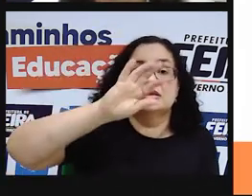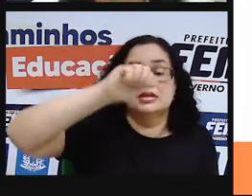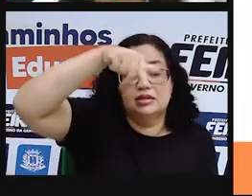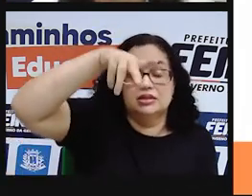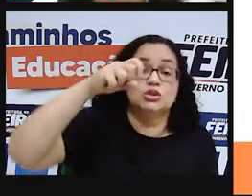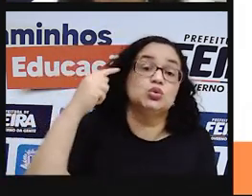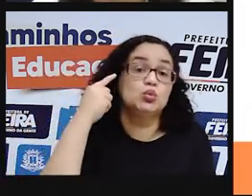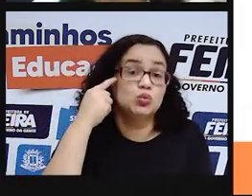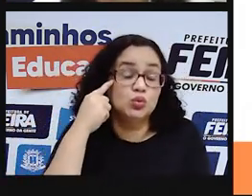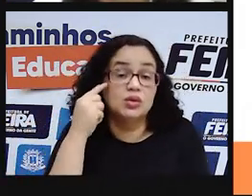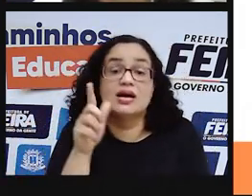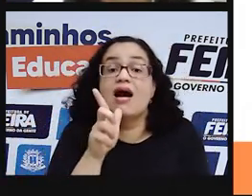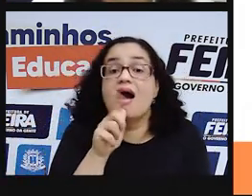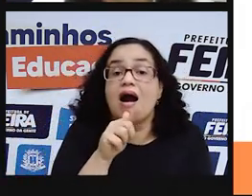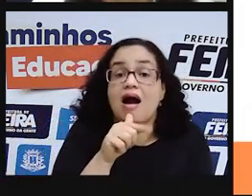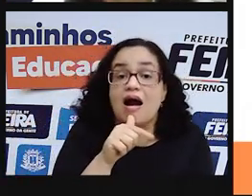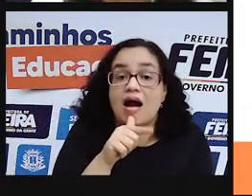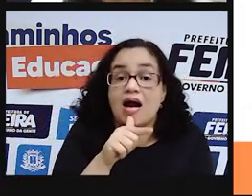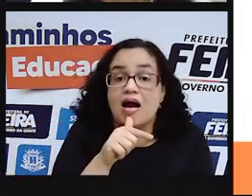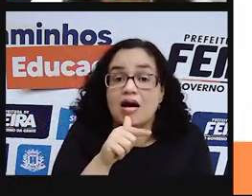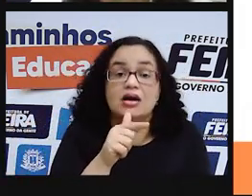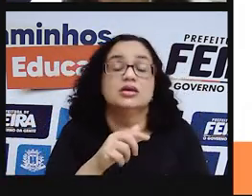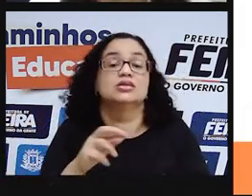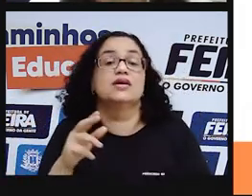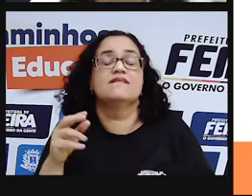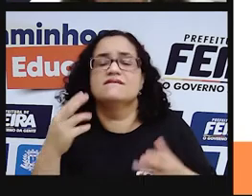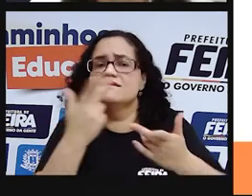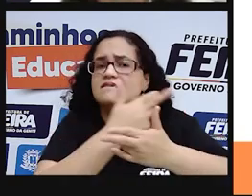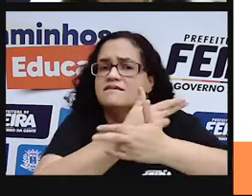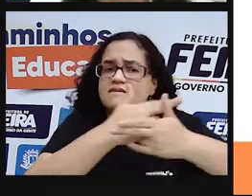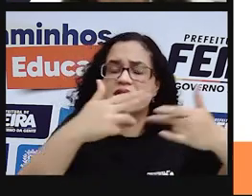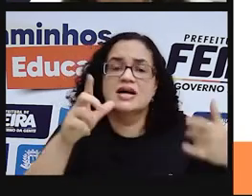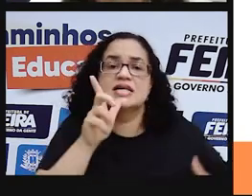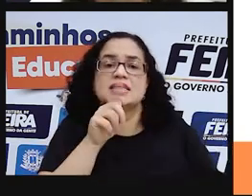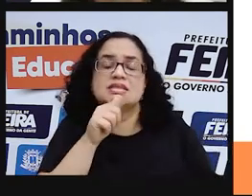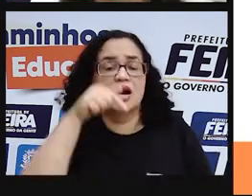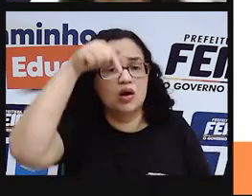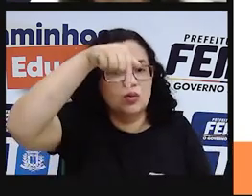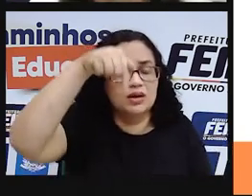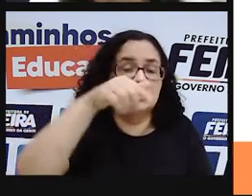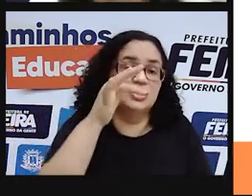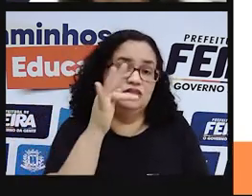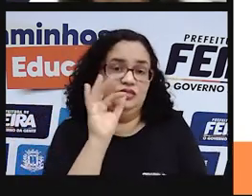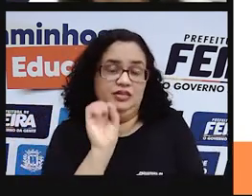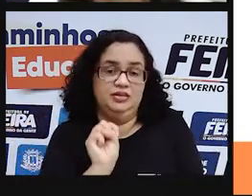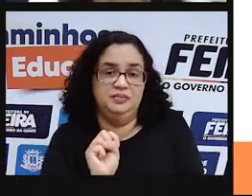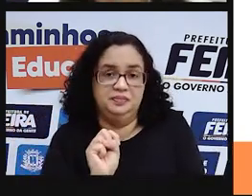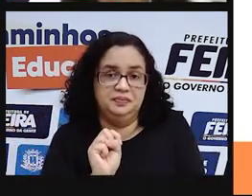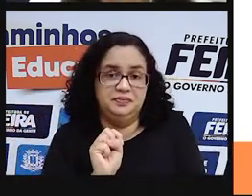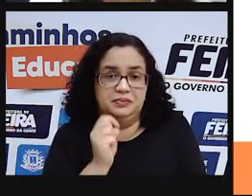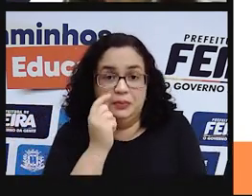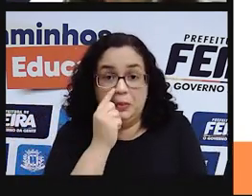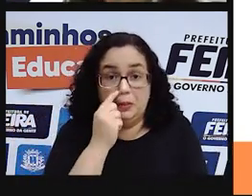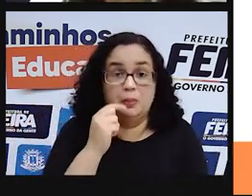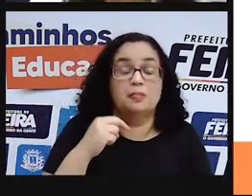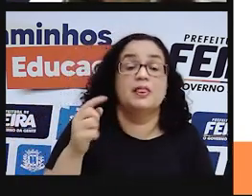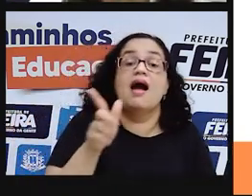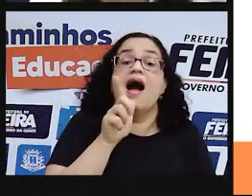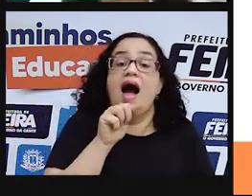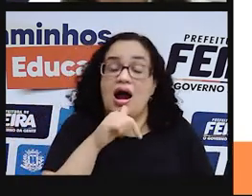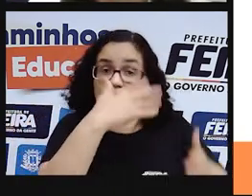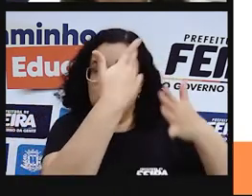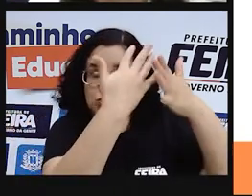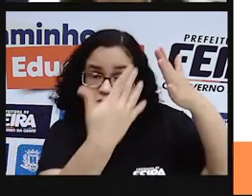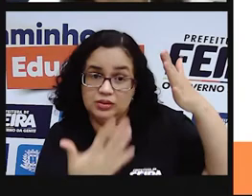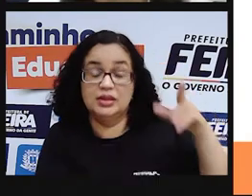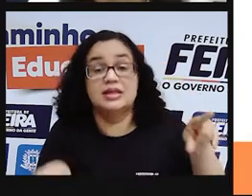que recebeu esse nome por conta das fontes de água que eram abundantes aqui em Feira de Santana as fontes